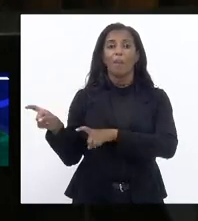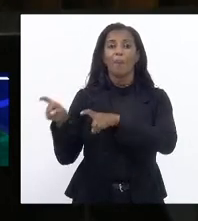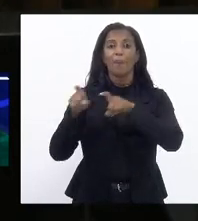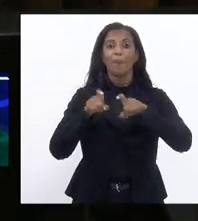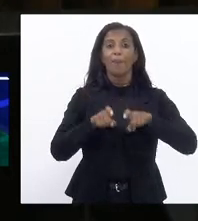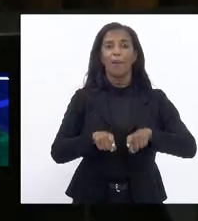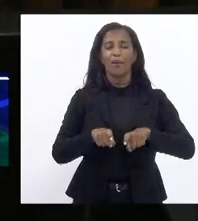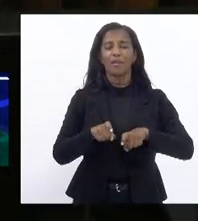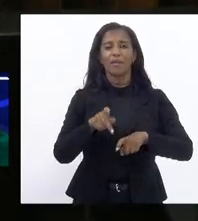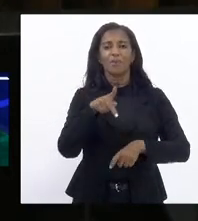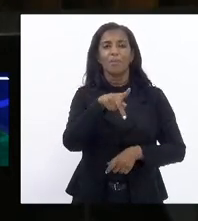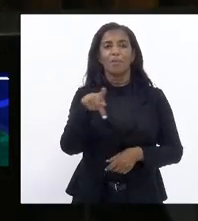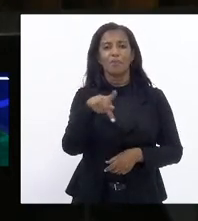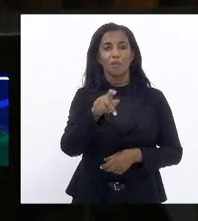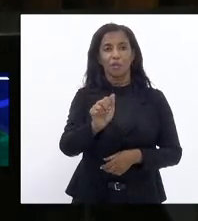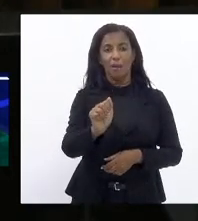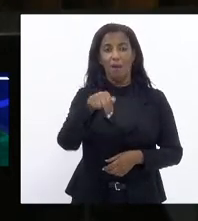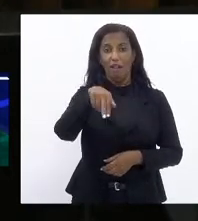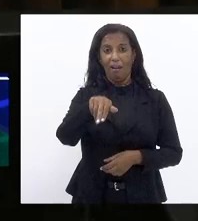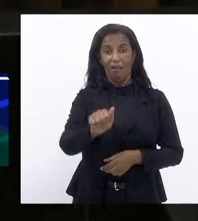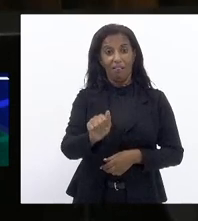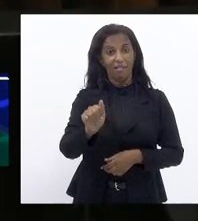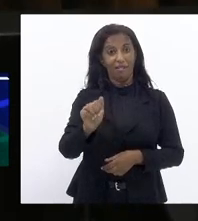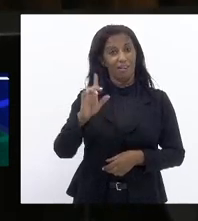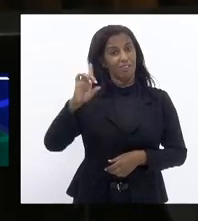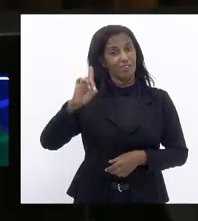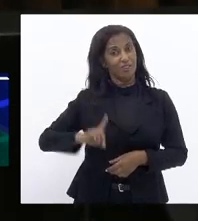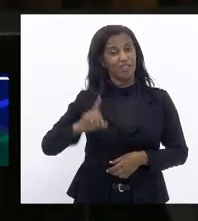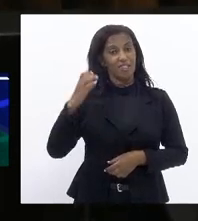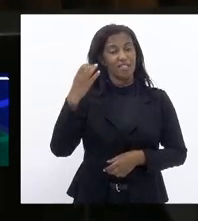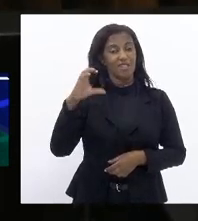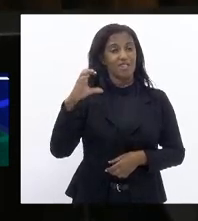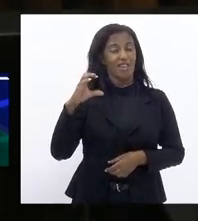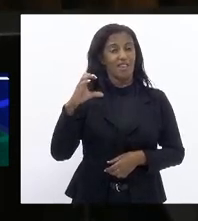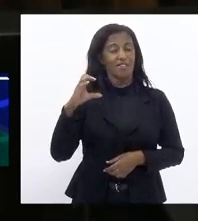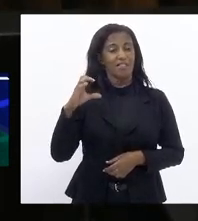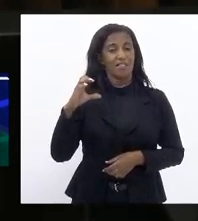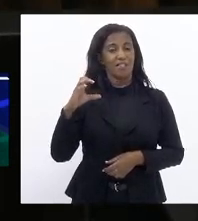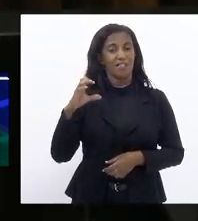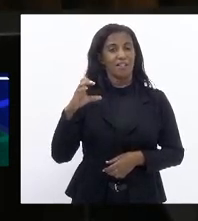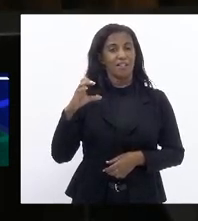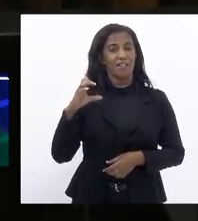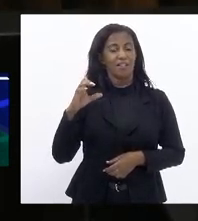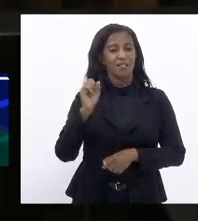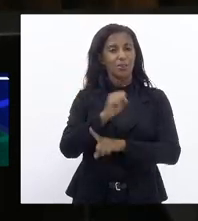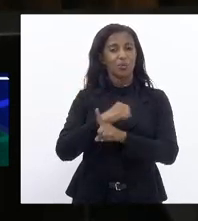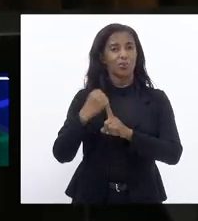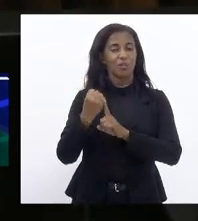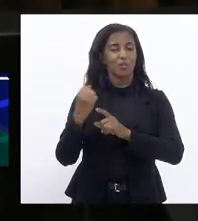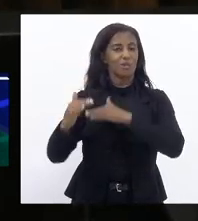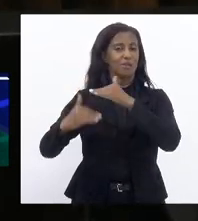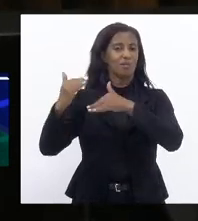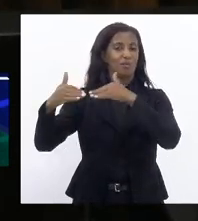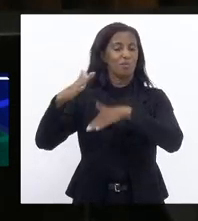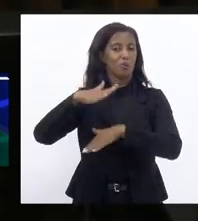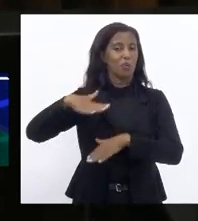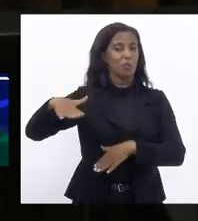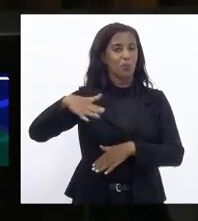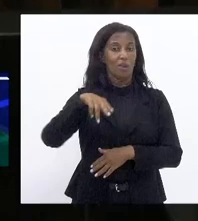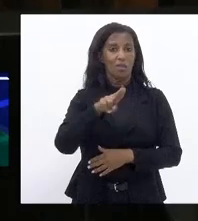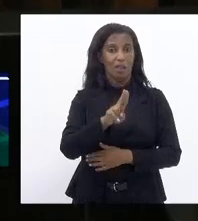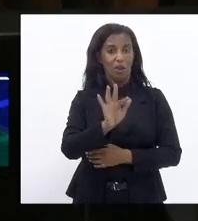da professora Ana na direção do Instituto de Ciências da Sociedade e Desenvolvimento Regional, que é uma unidade da